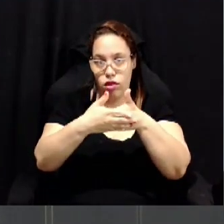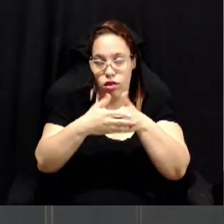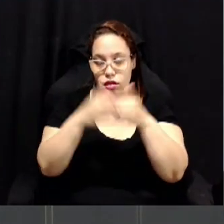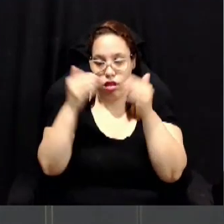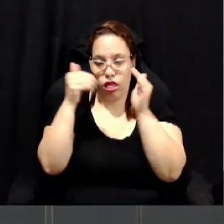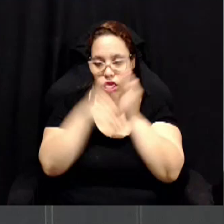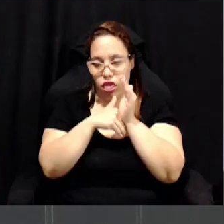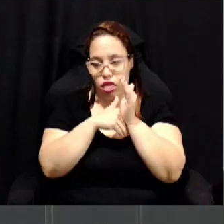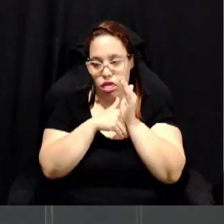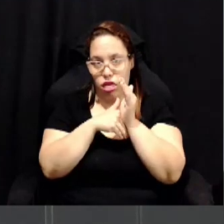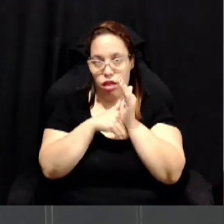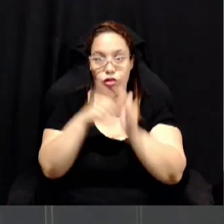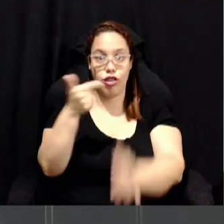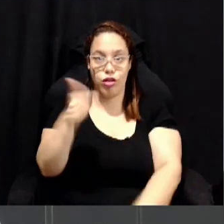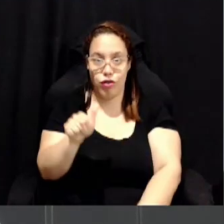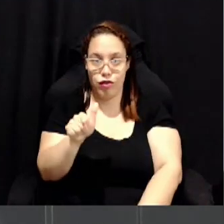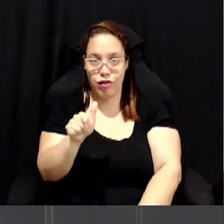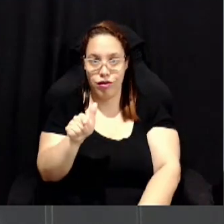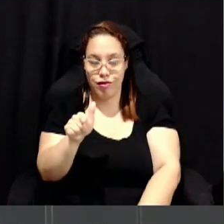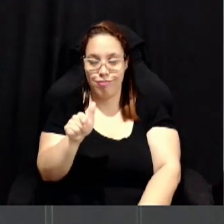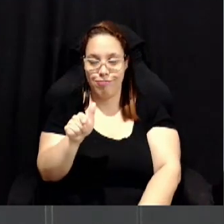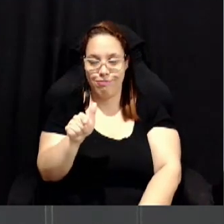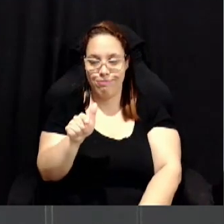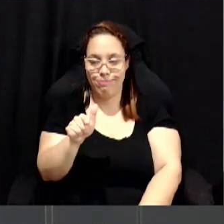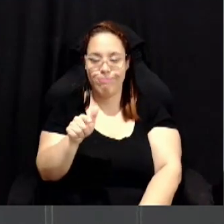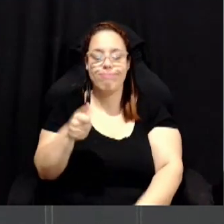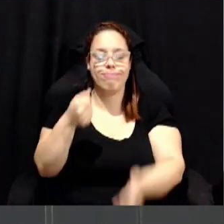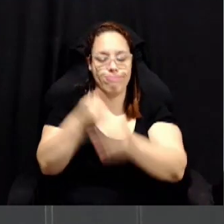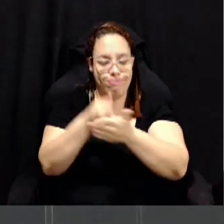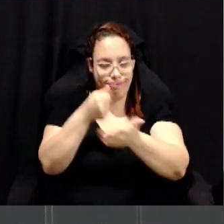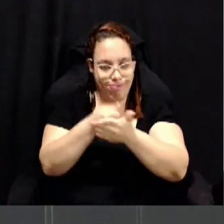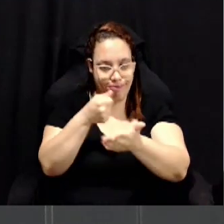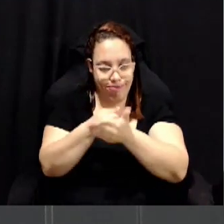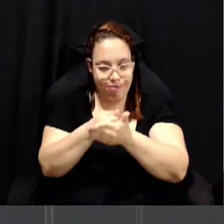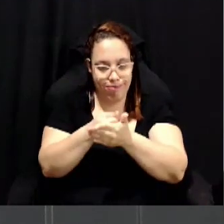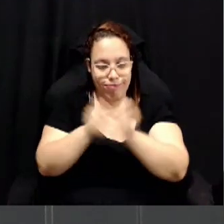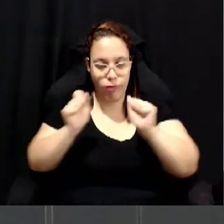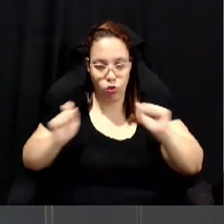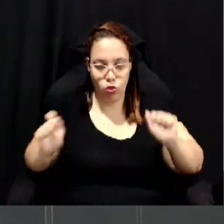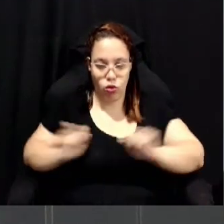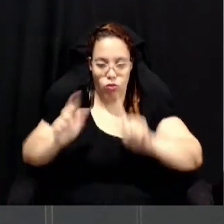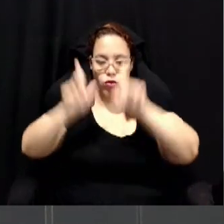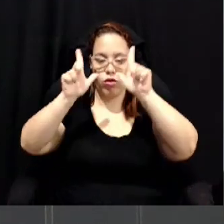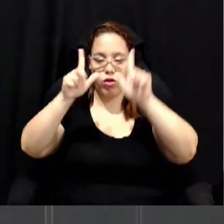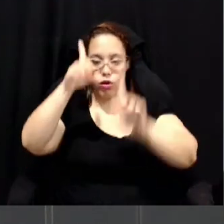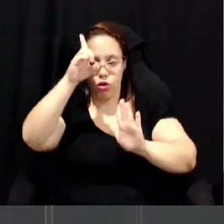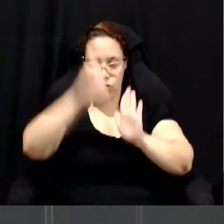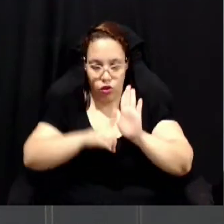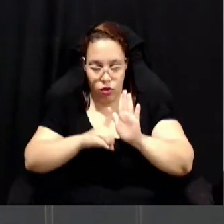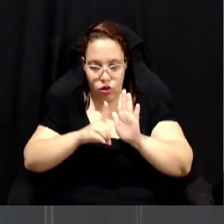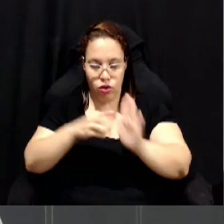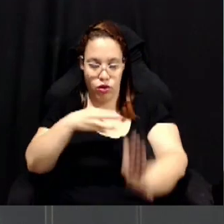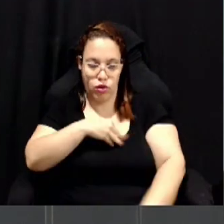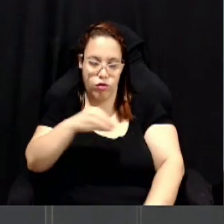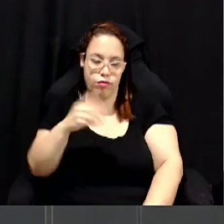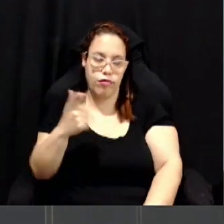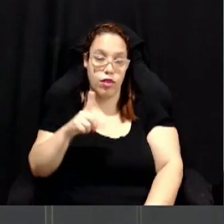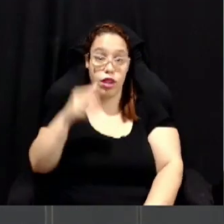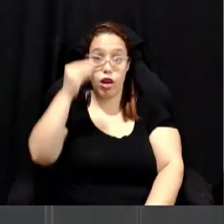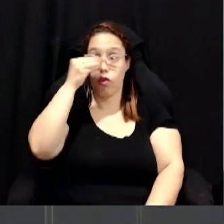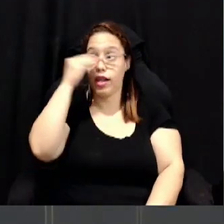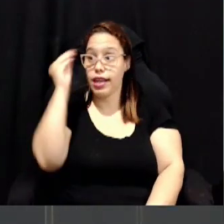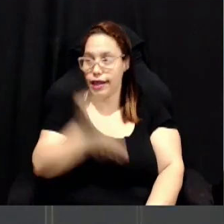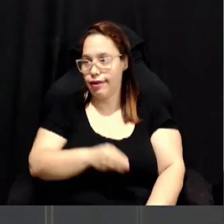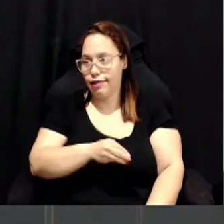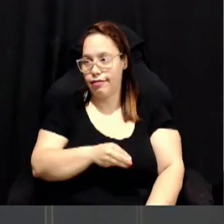novo. Então a gente está nessa luta por visibilidade e por direito dos nossos filhos, não desista. E eu quero